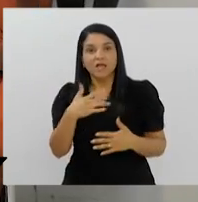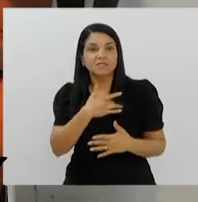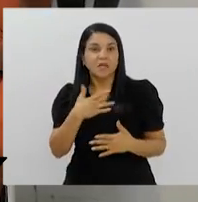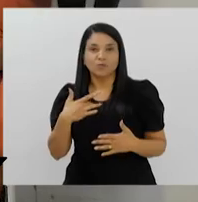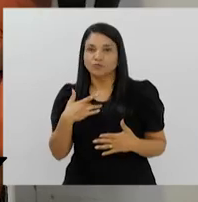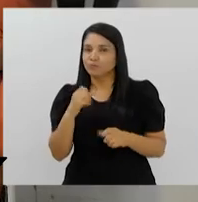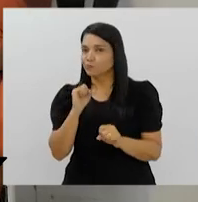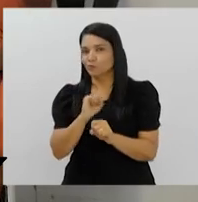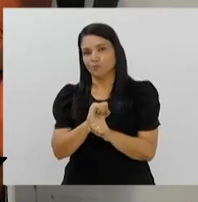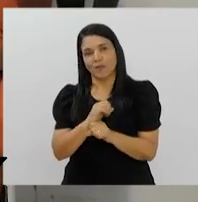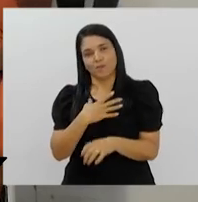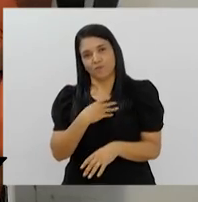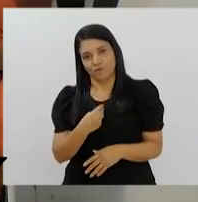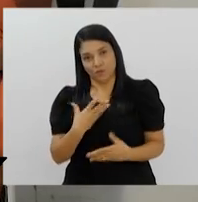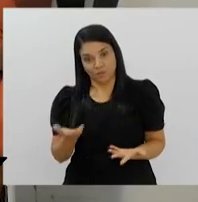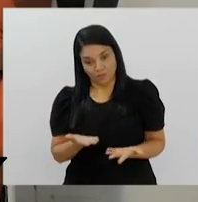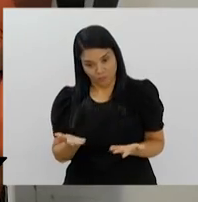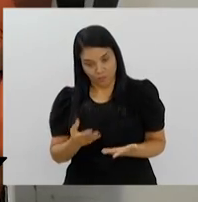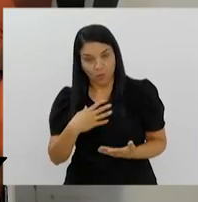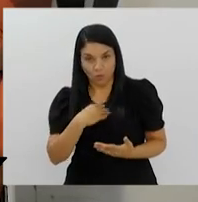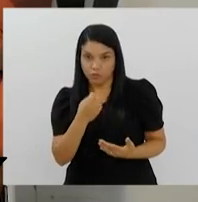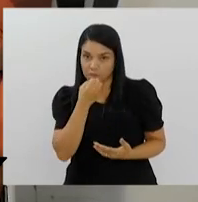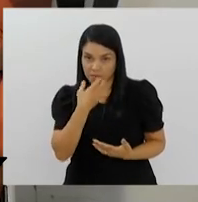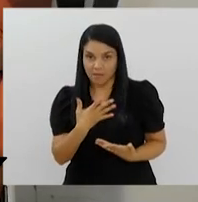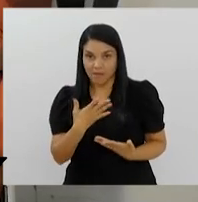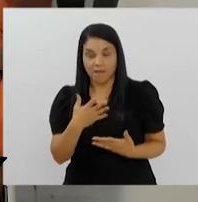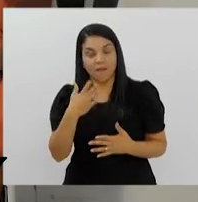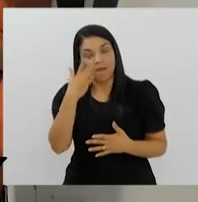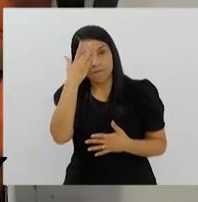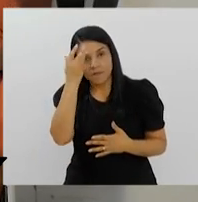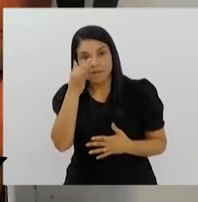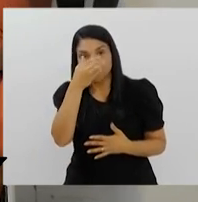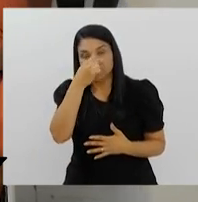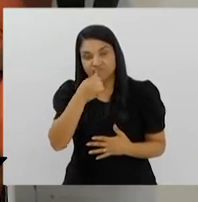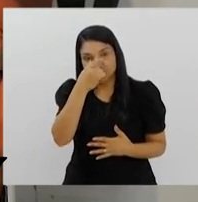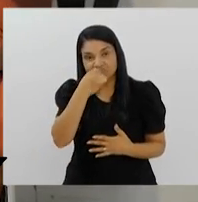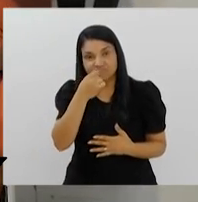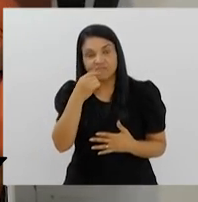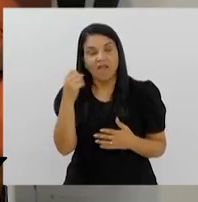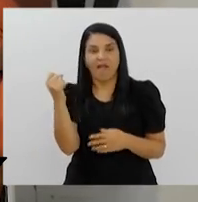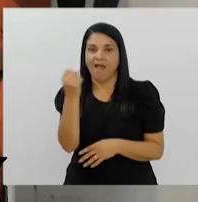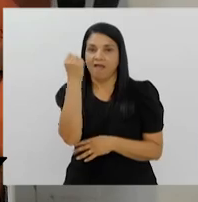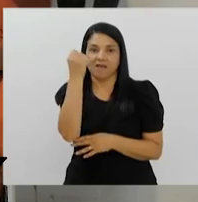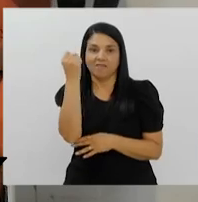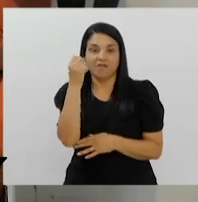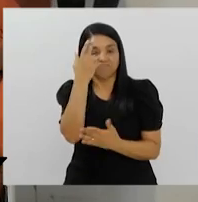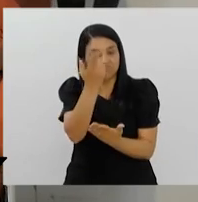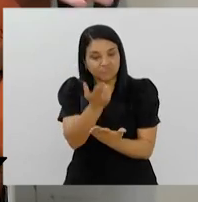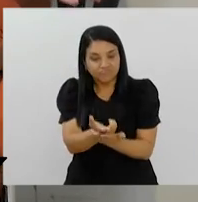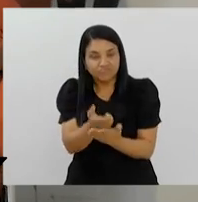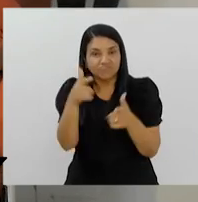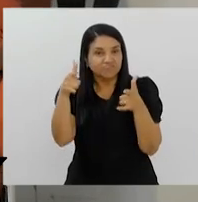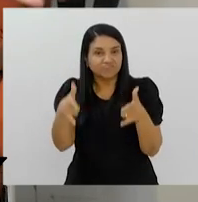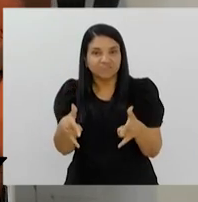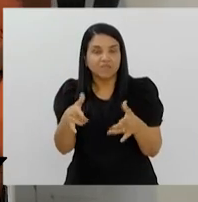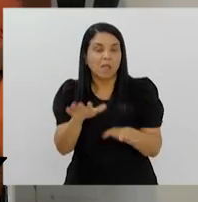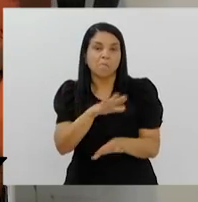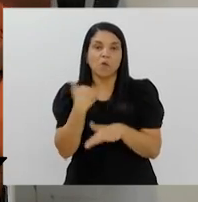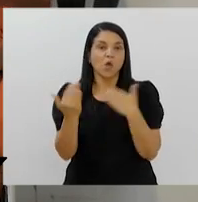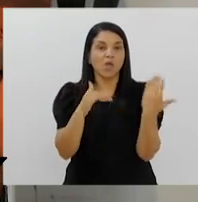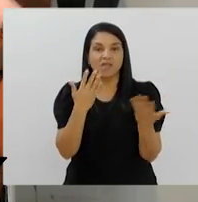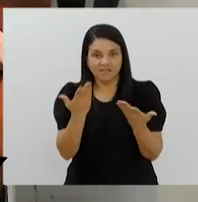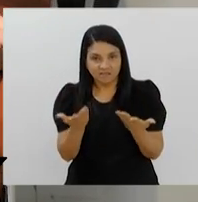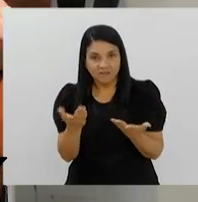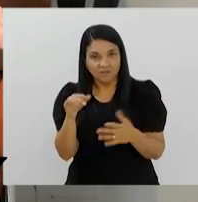não espera o meu filho hoje tá bem Amanhã ele pode pegar uma um resfriado a gravar internar pegar uma seps e morrer e aí a